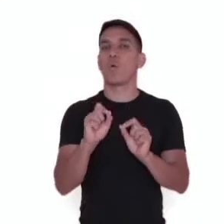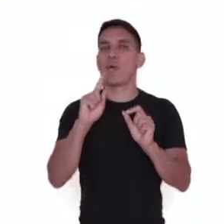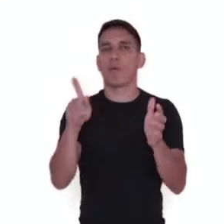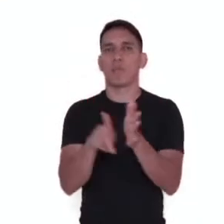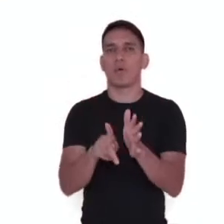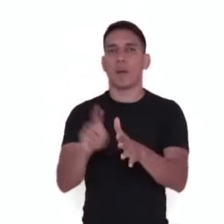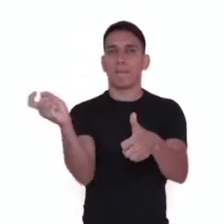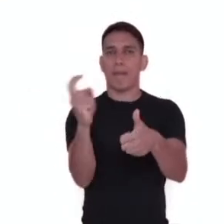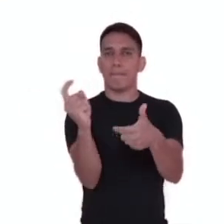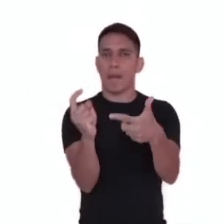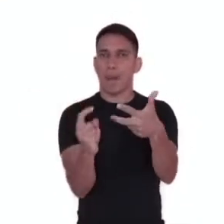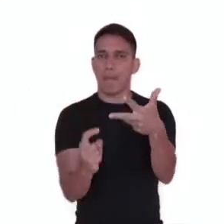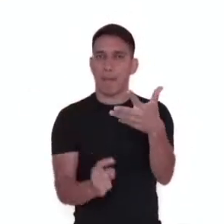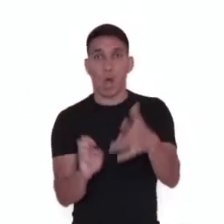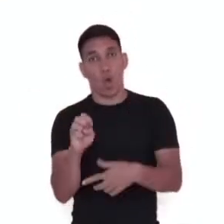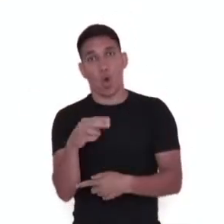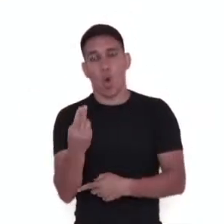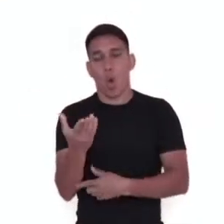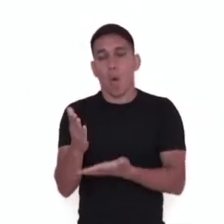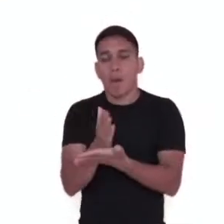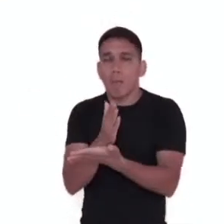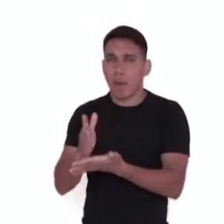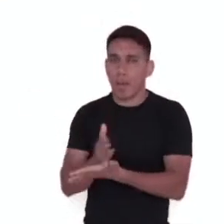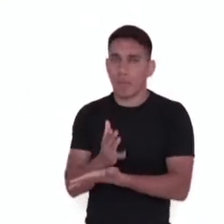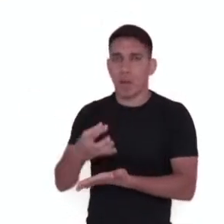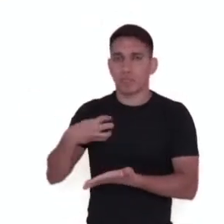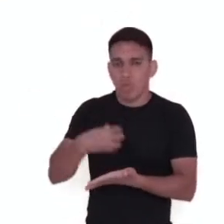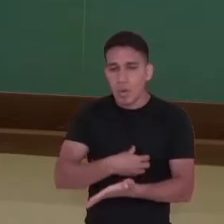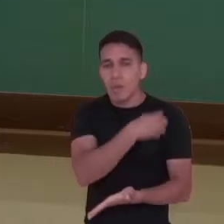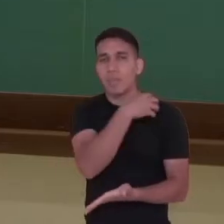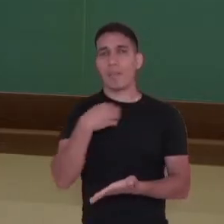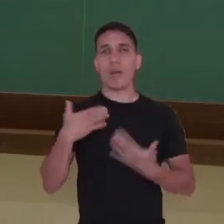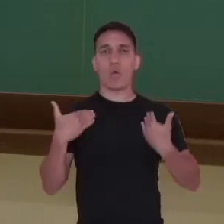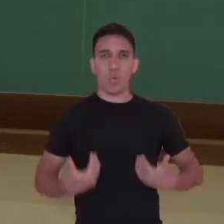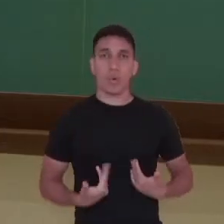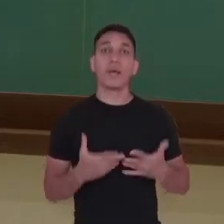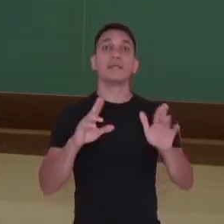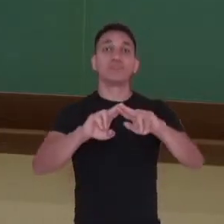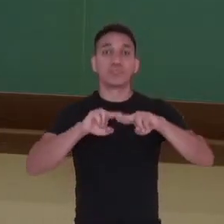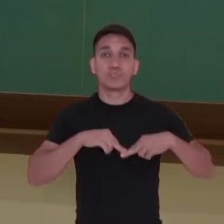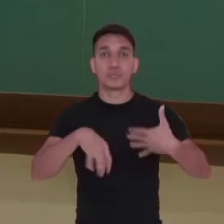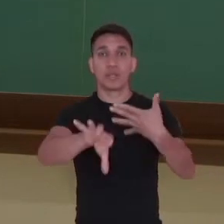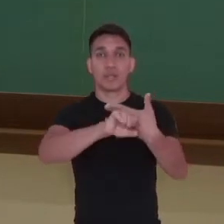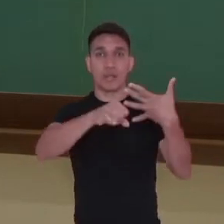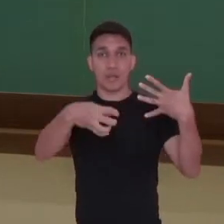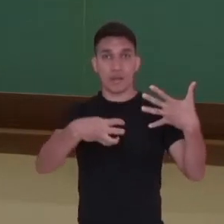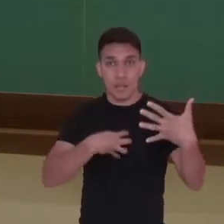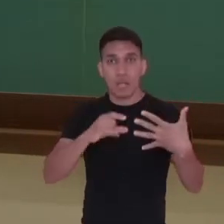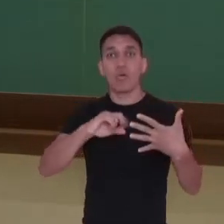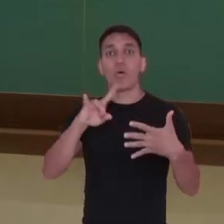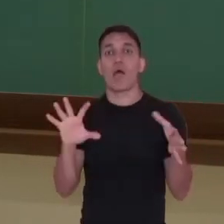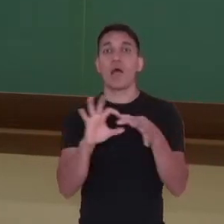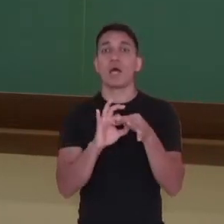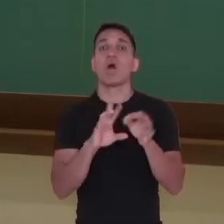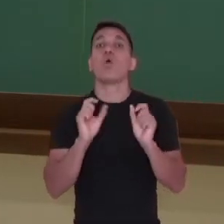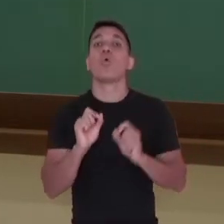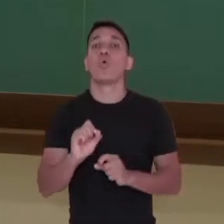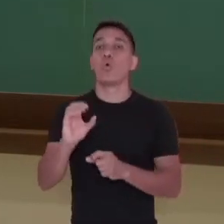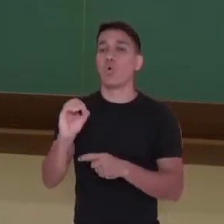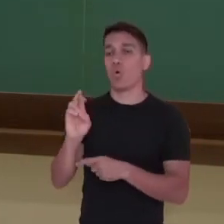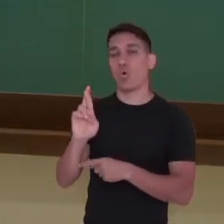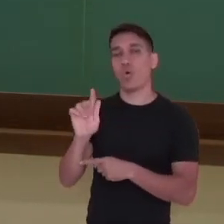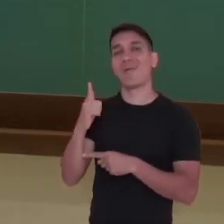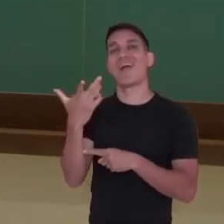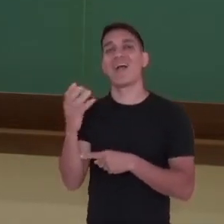os órgãos ou partes do corpo humano. Então, o sentido está associado a um órgão ou uma parte do